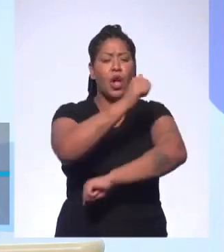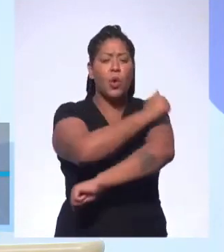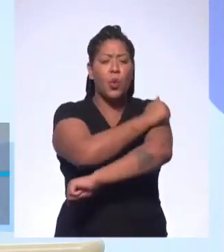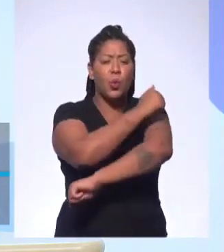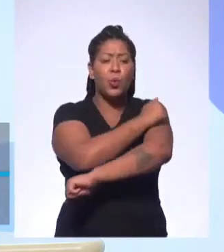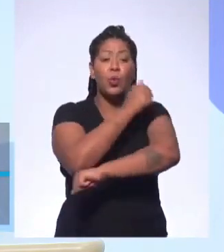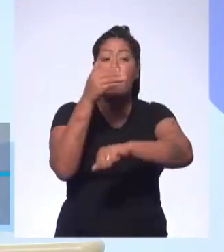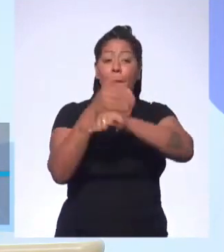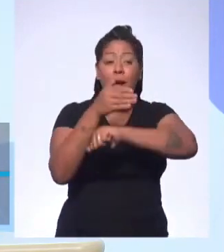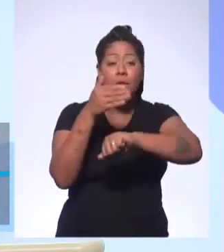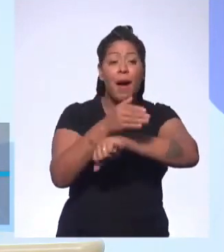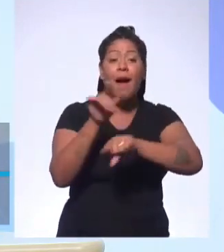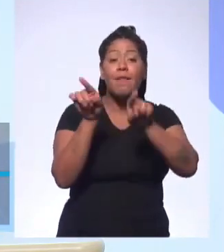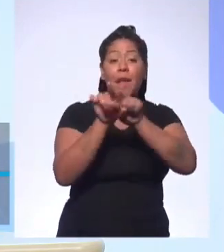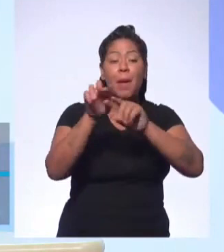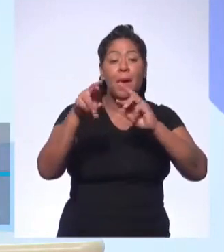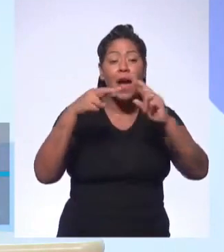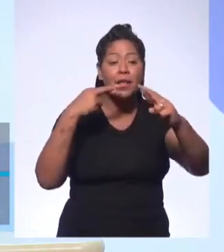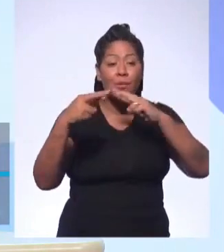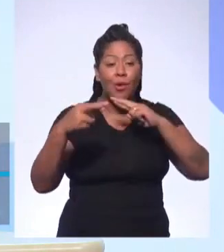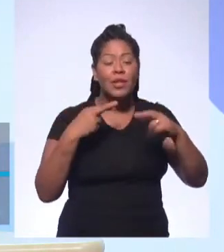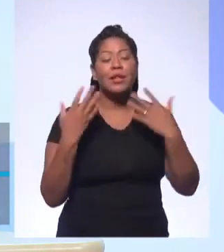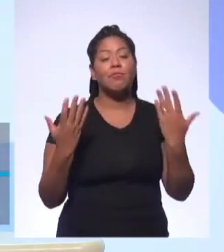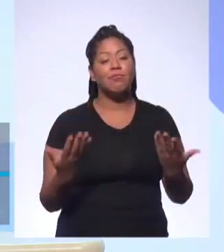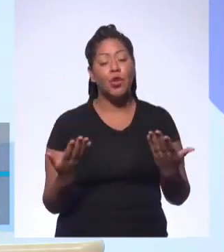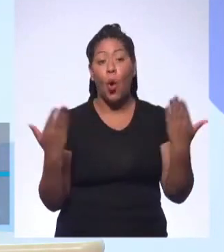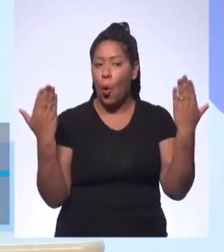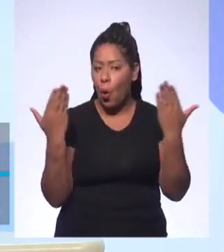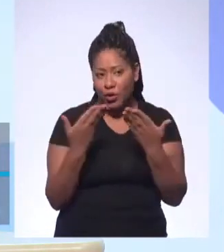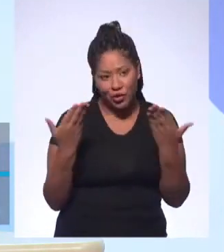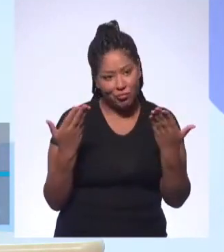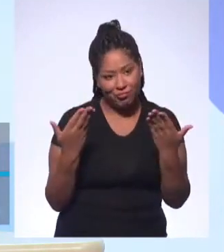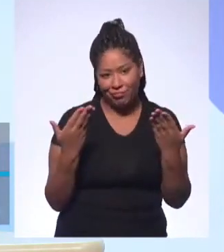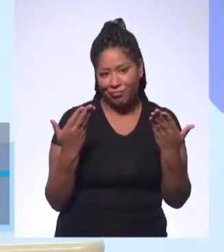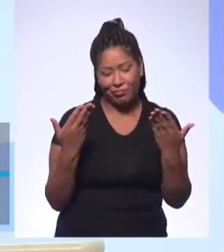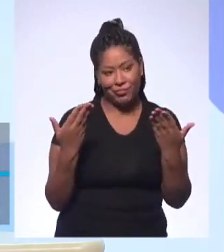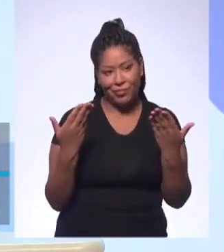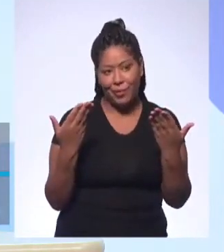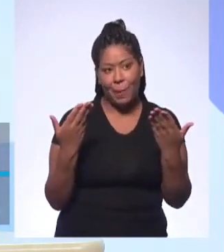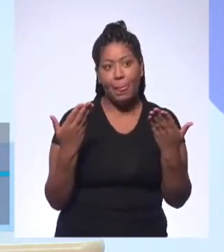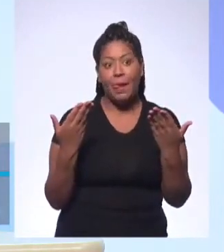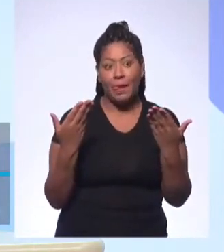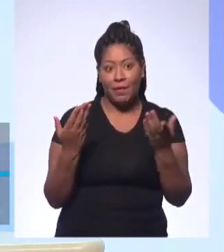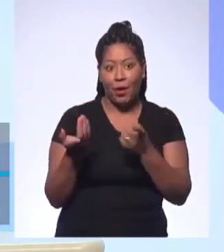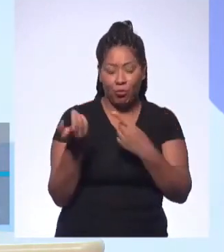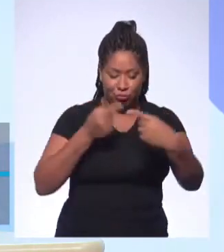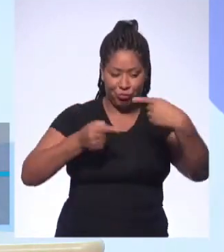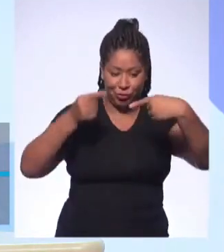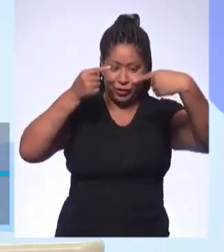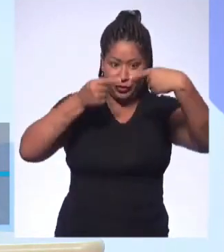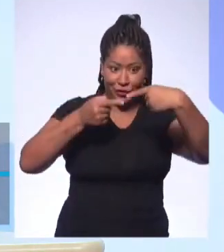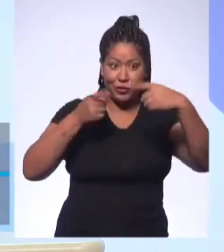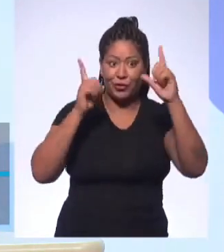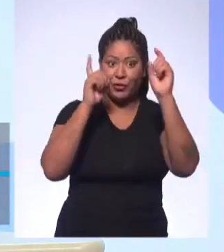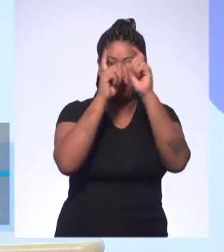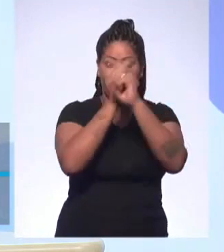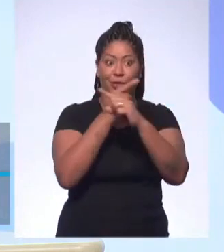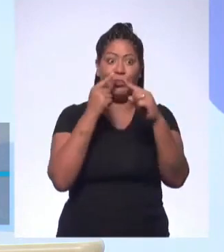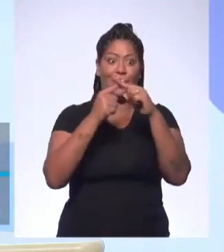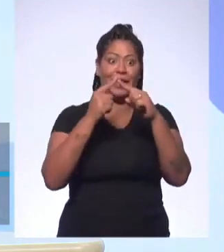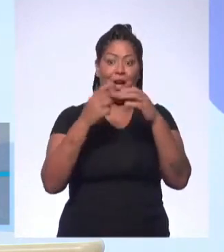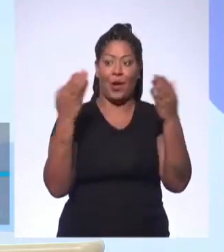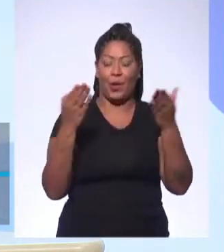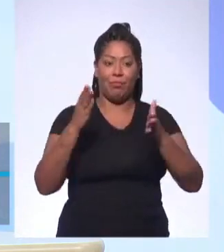para responder aí as perguntas que a gente faz hoje. Deve estar acontecendo um desafio tremendo, porque a gente sabe que essa